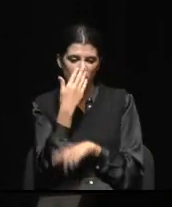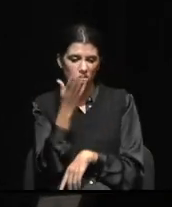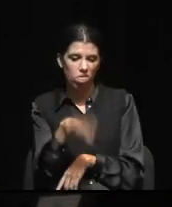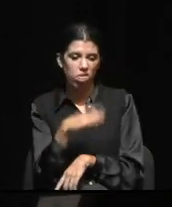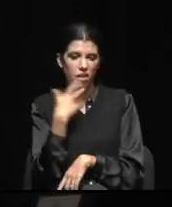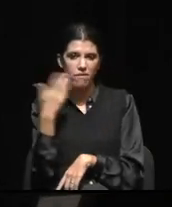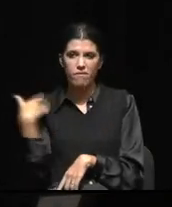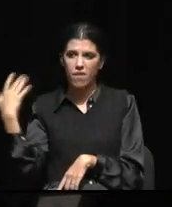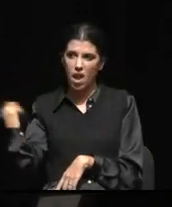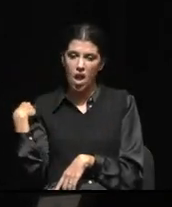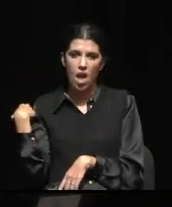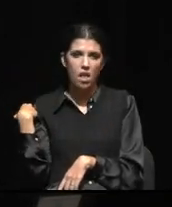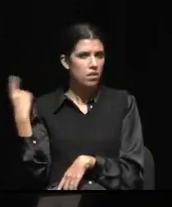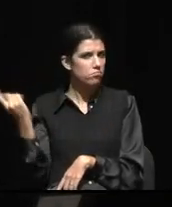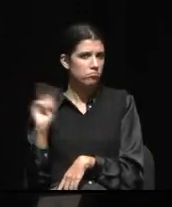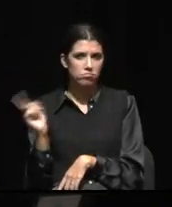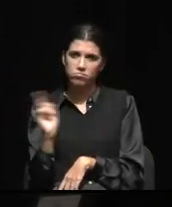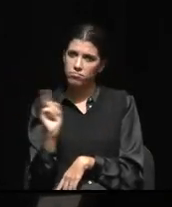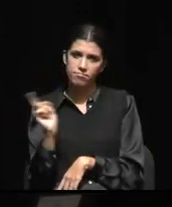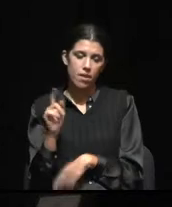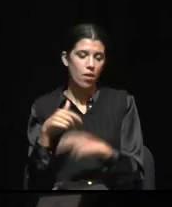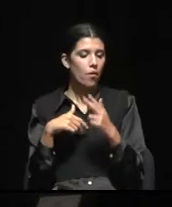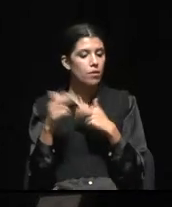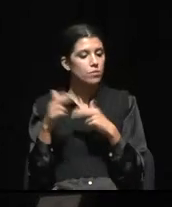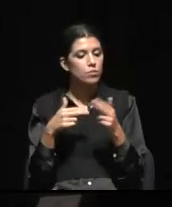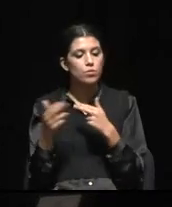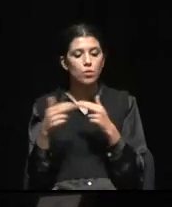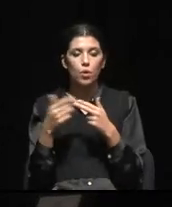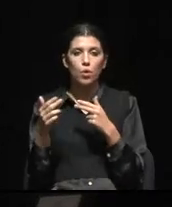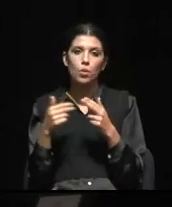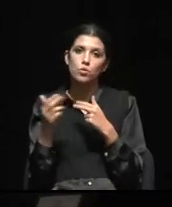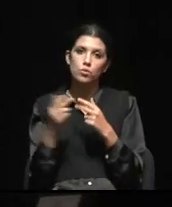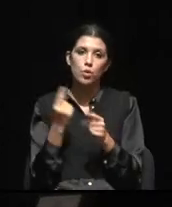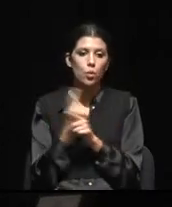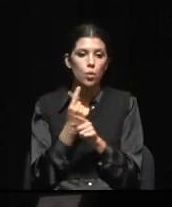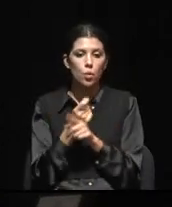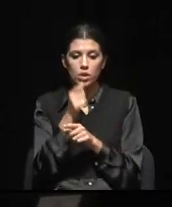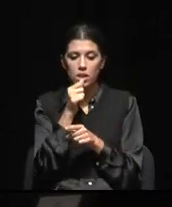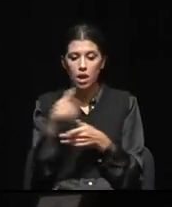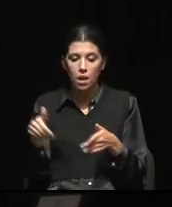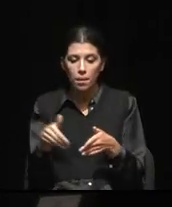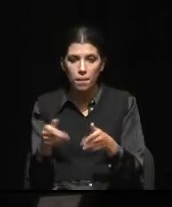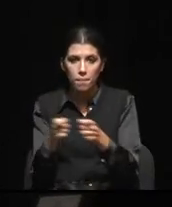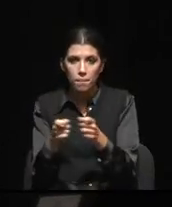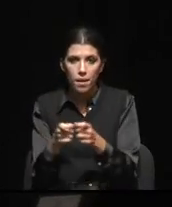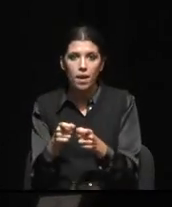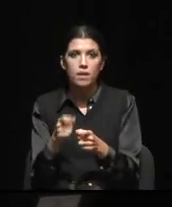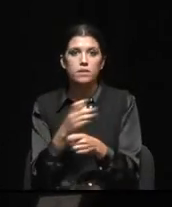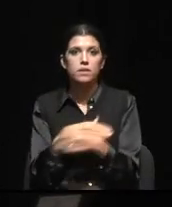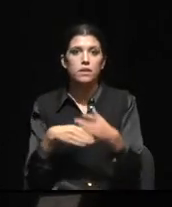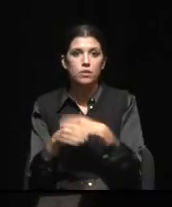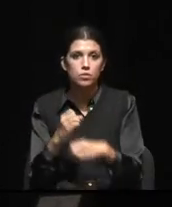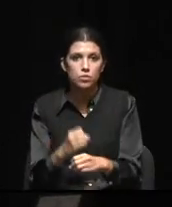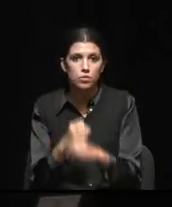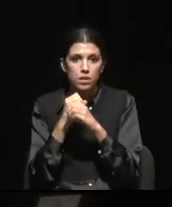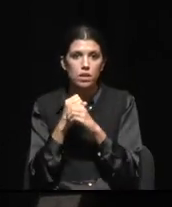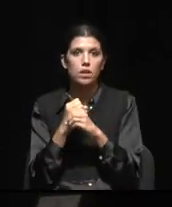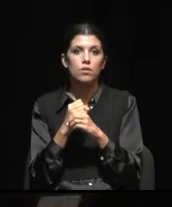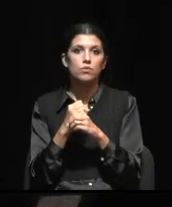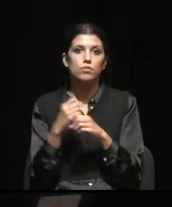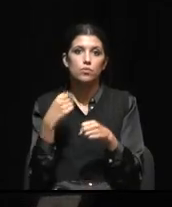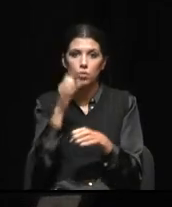lembramos como sendo a recuperação da zona Ribeirinha Ribeira das Naus o cajo de Sodré o campo